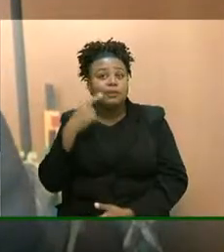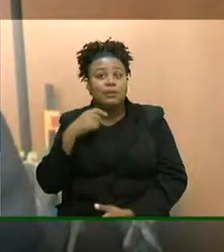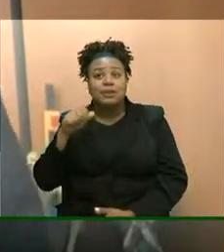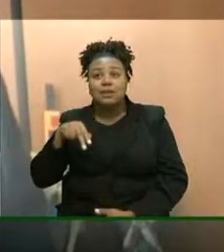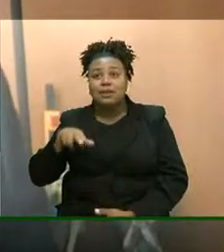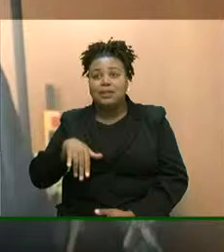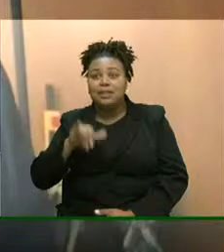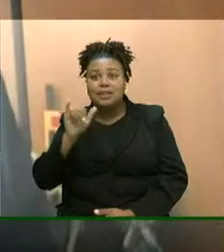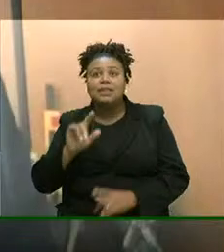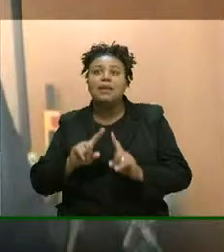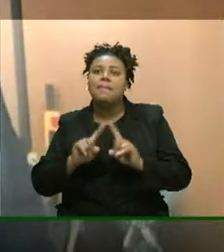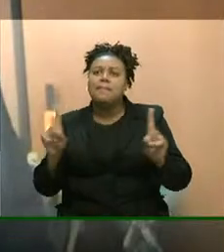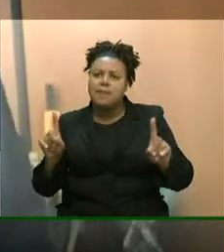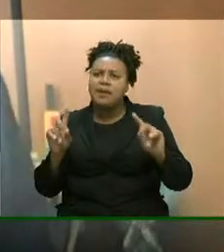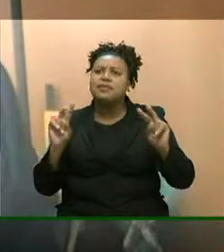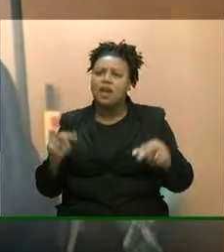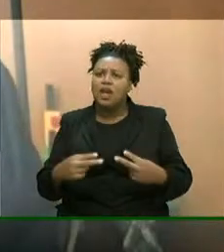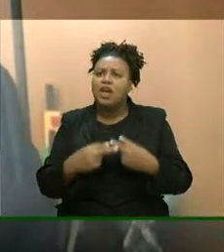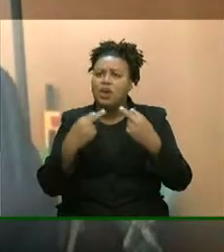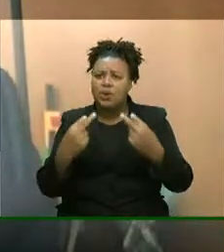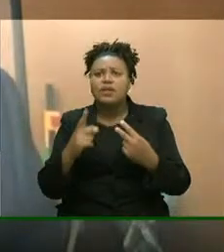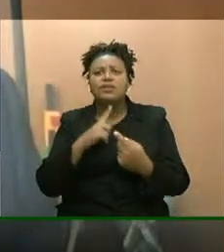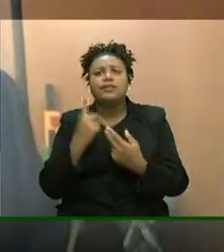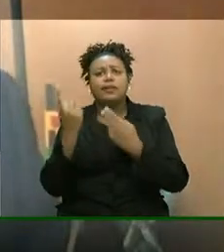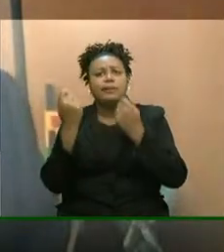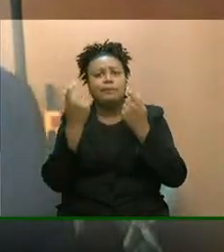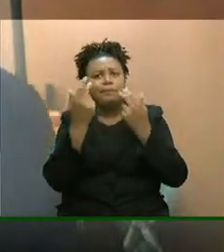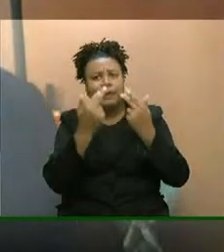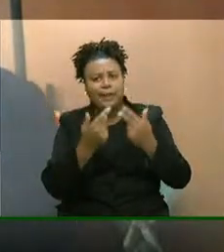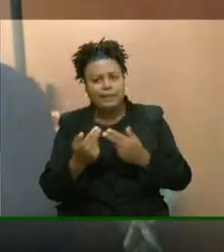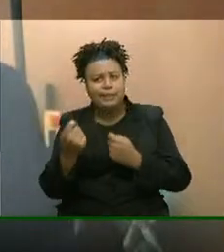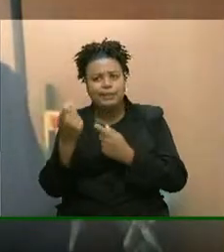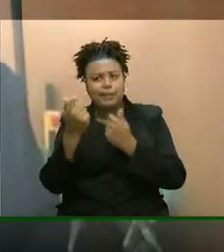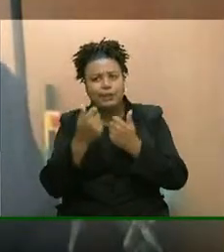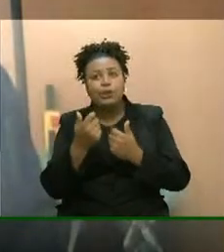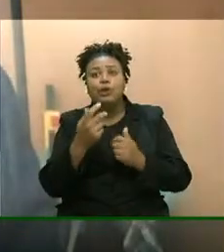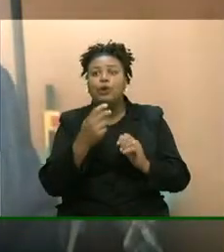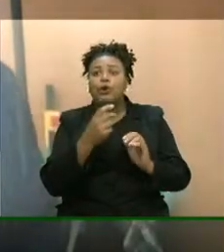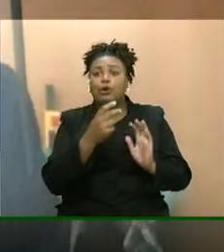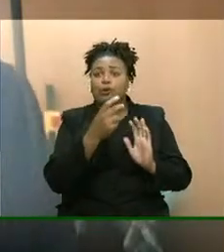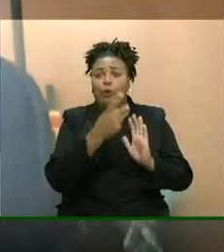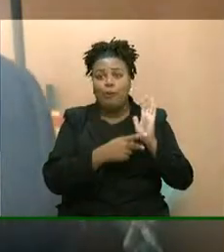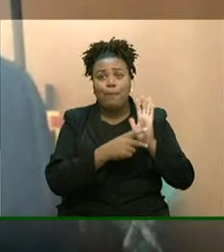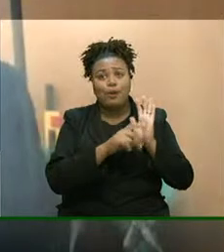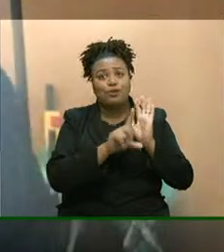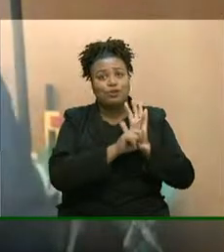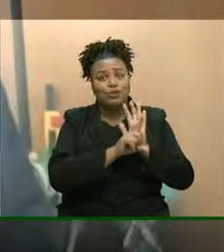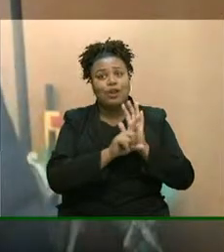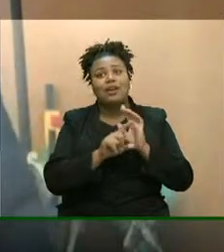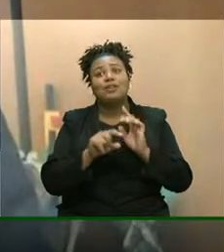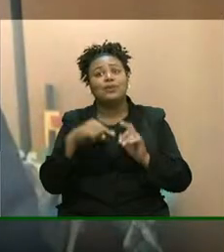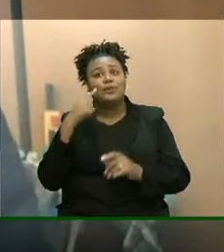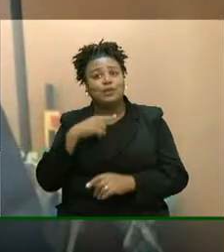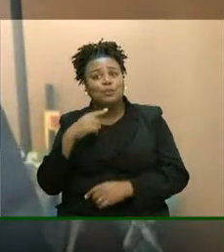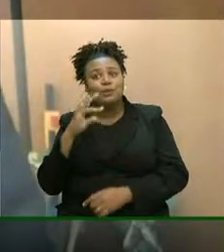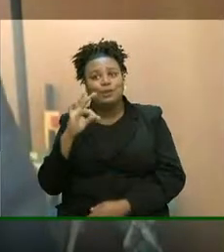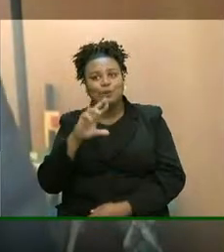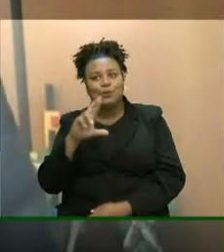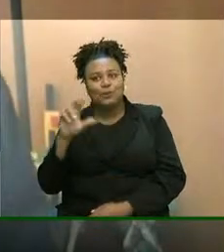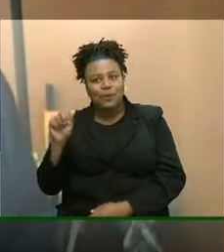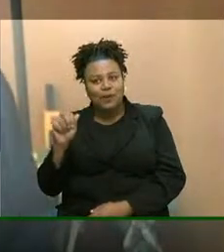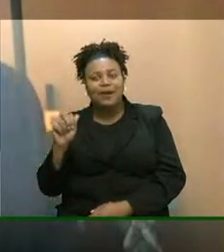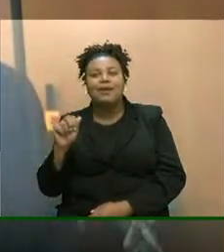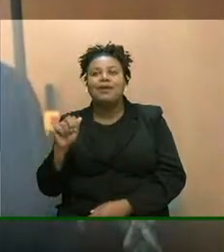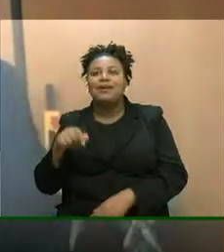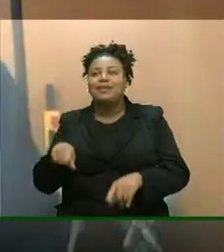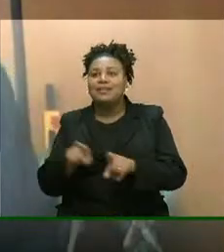mas reconhecendo que há uma similaridade entre o nosso projeto, do deputado Turra, inclusive,